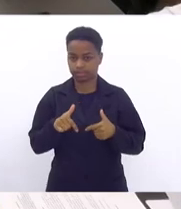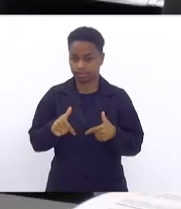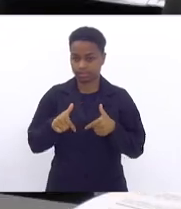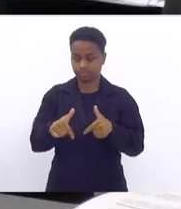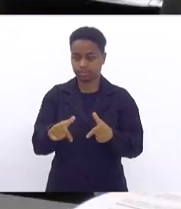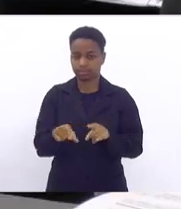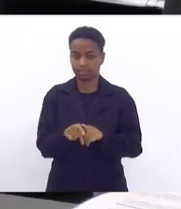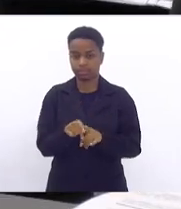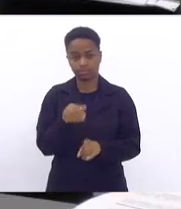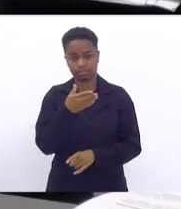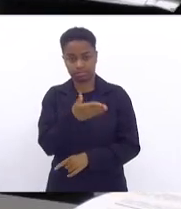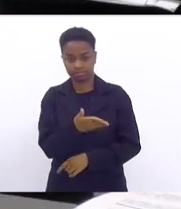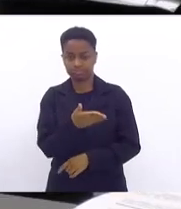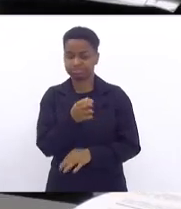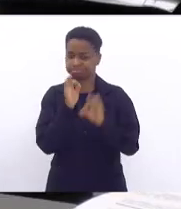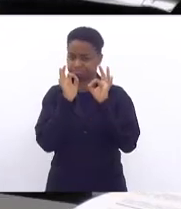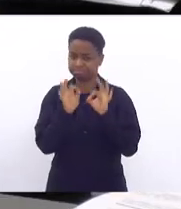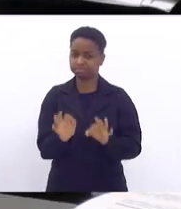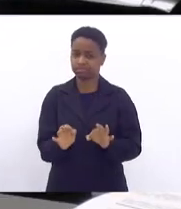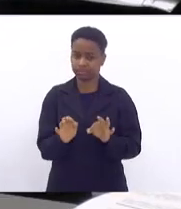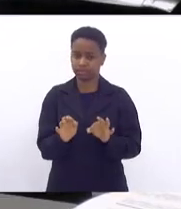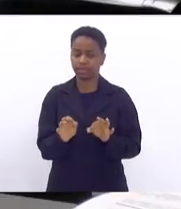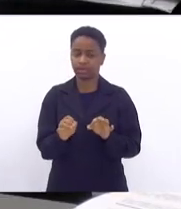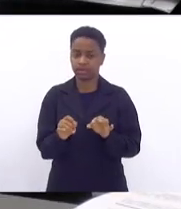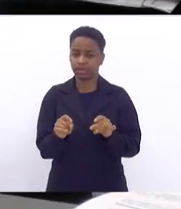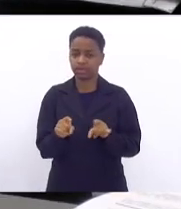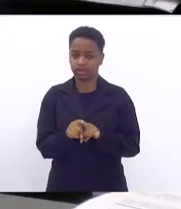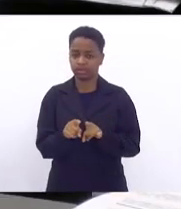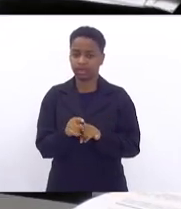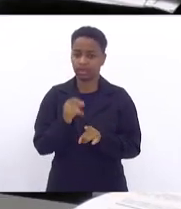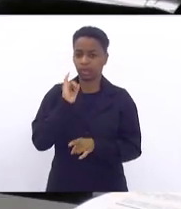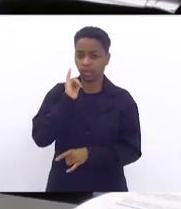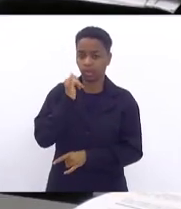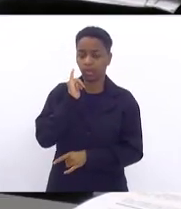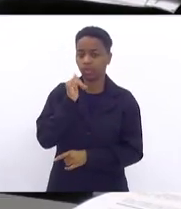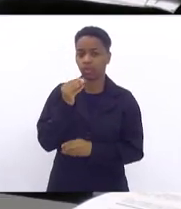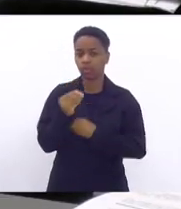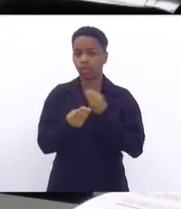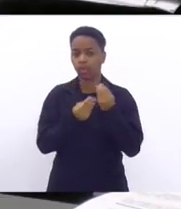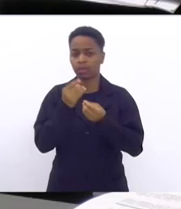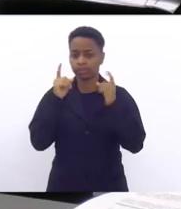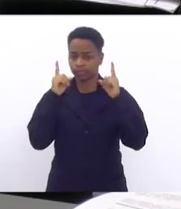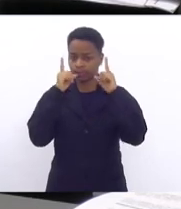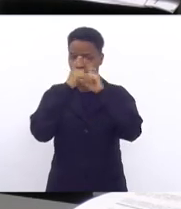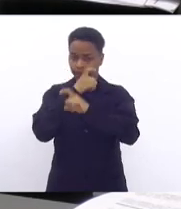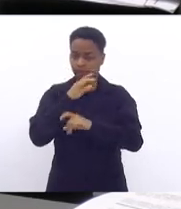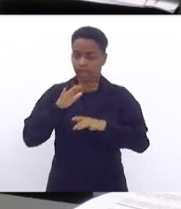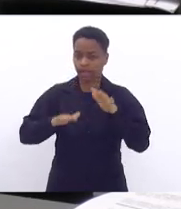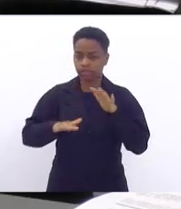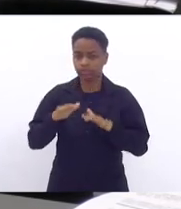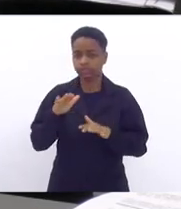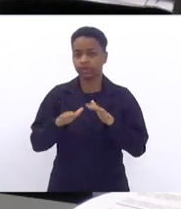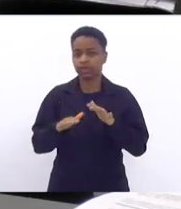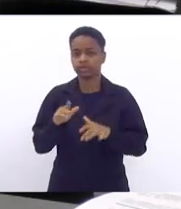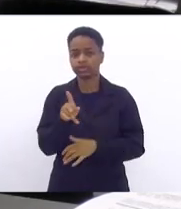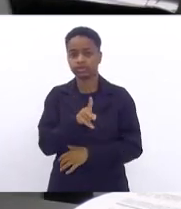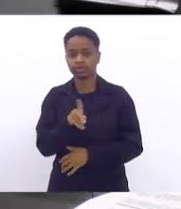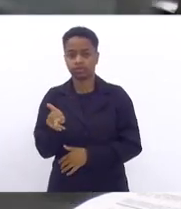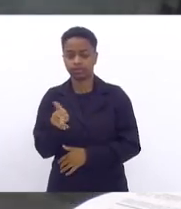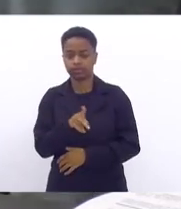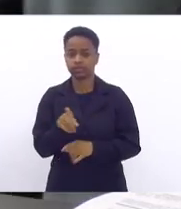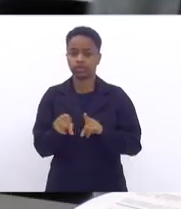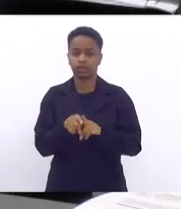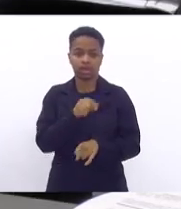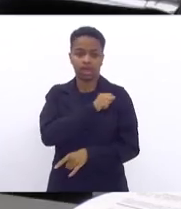a deputada foi muito precisa e de forma irretocável na rua a dificuldade que, às vezes, os docentes e os